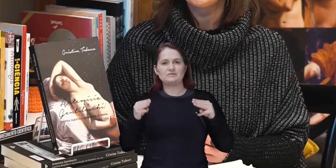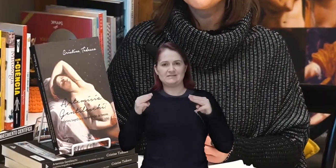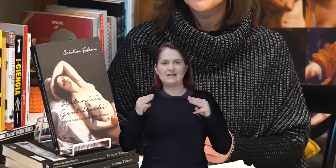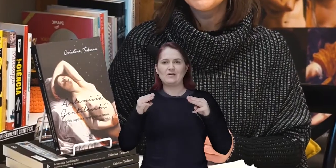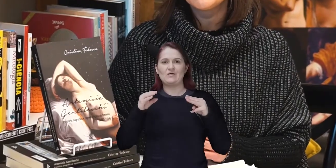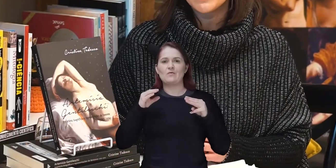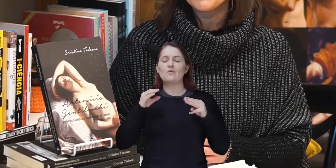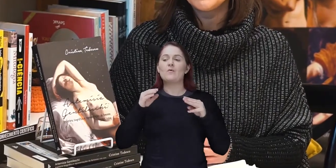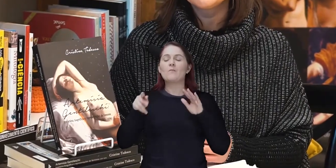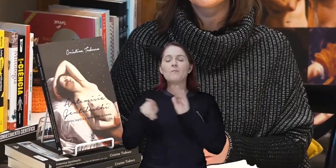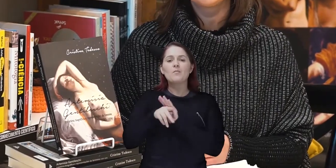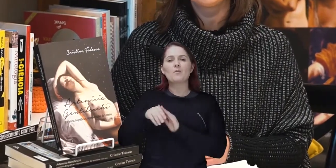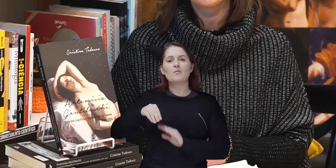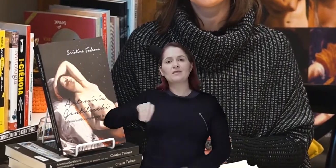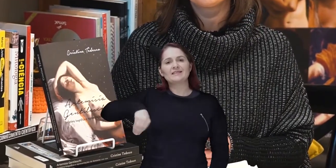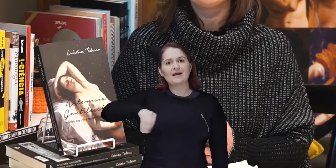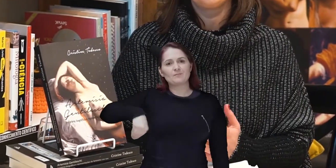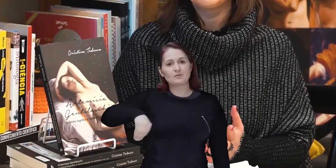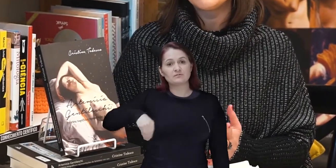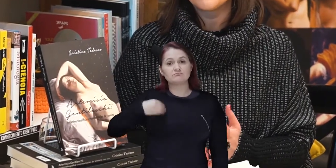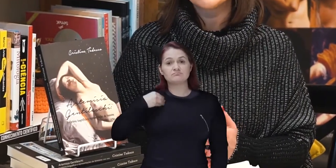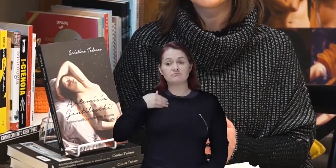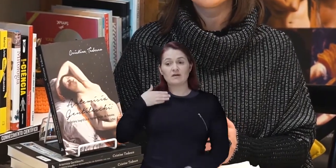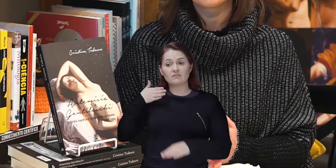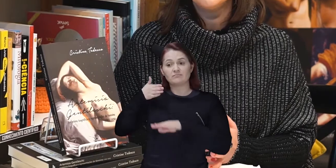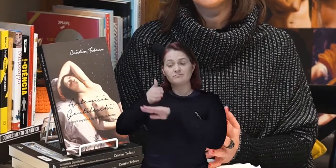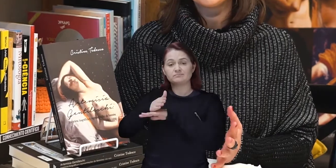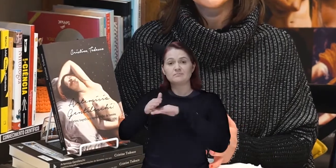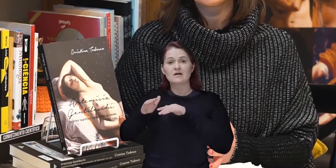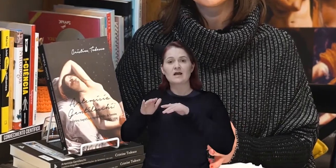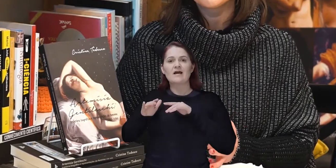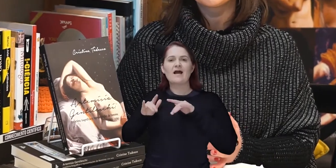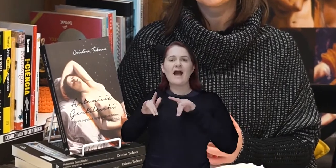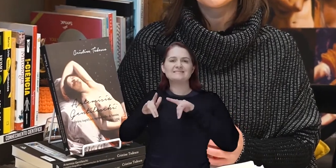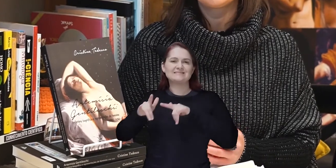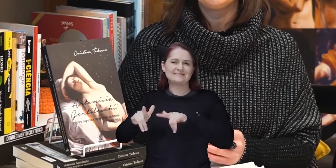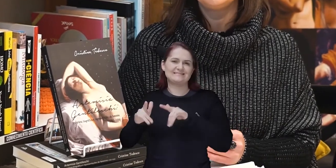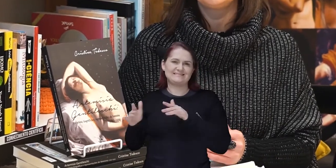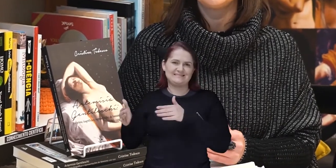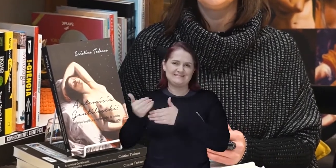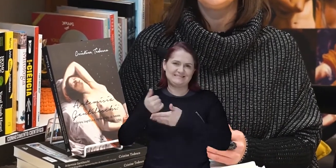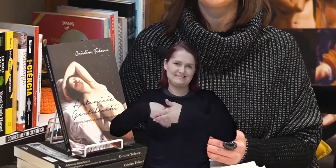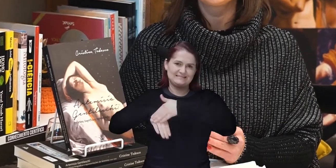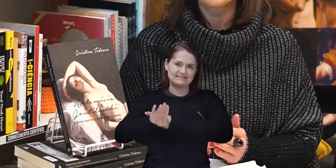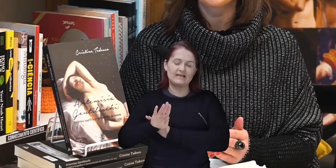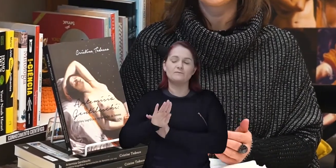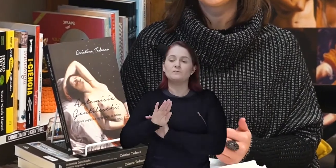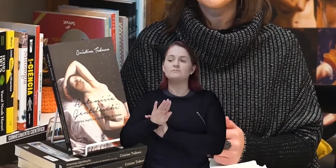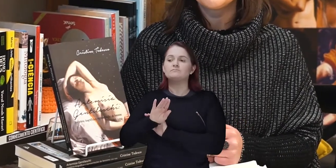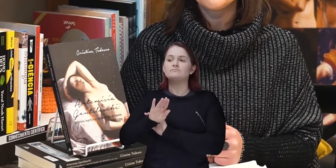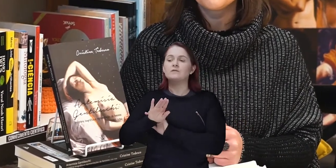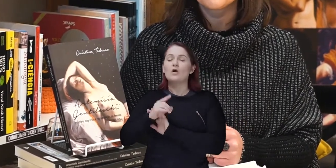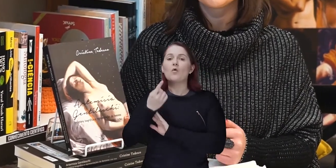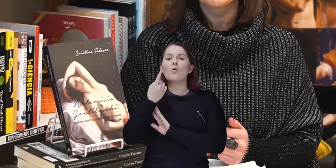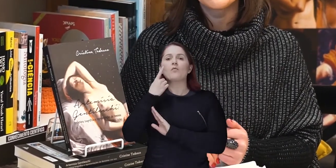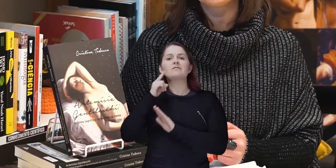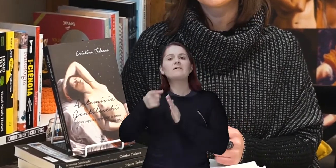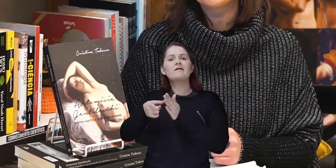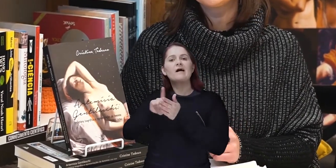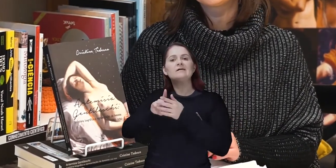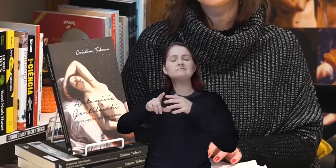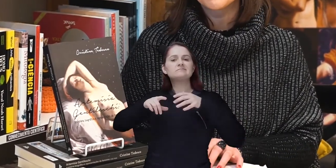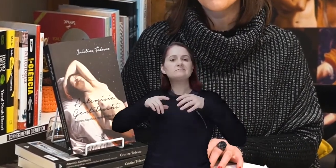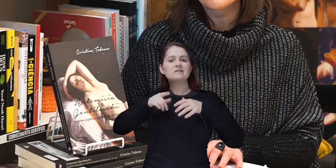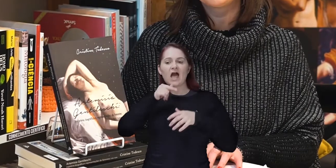de Capodimonte, em Nápoles, quando eu visitei o acervo buscando as obras de Artemisia, e justamente na noite anterior o andar